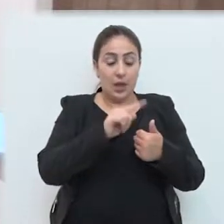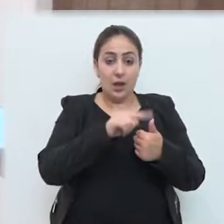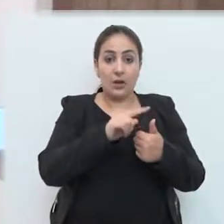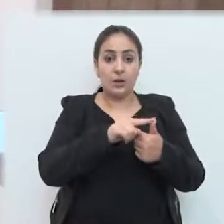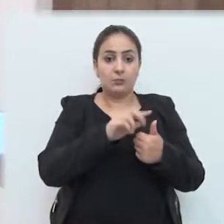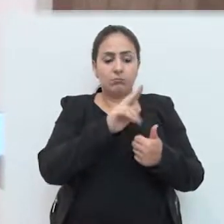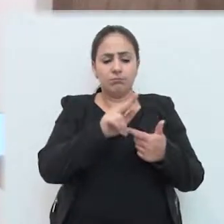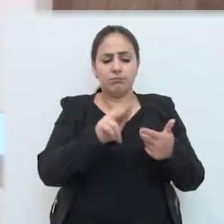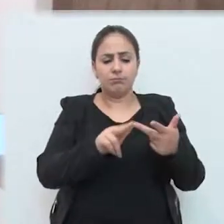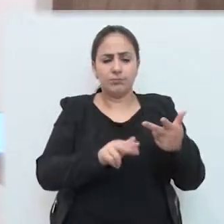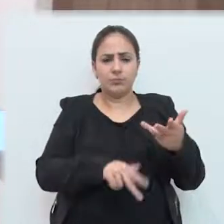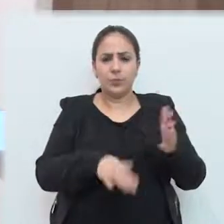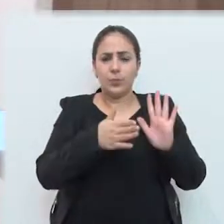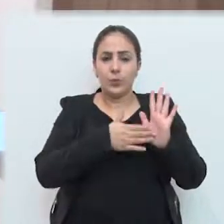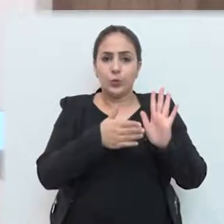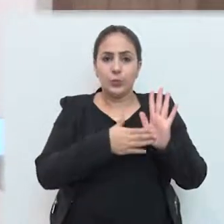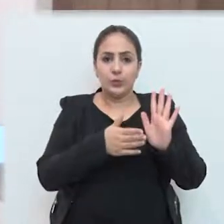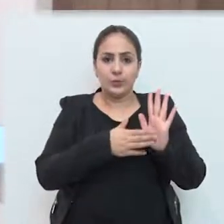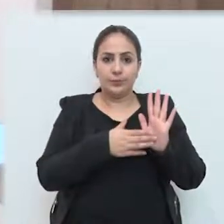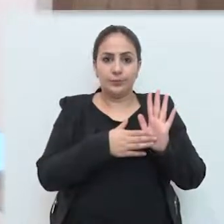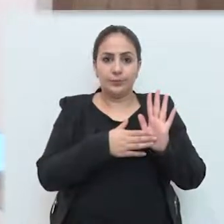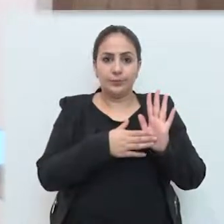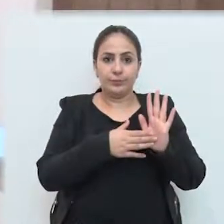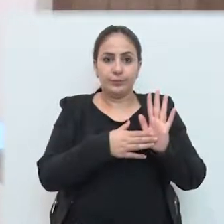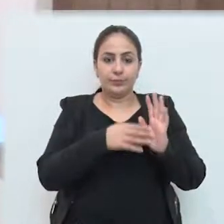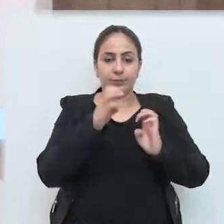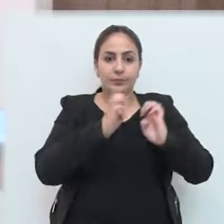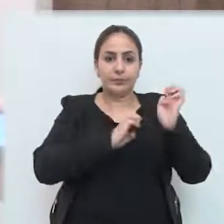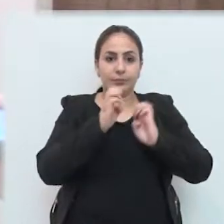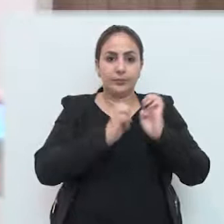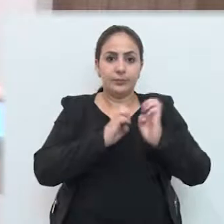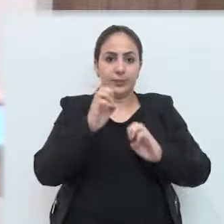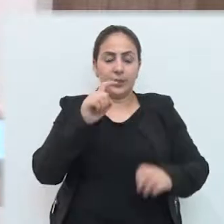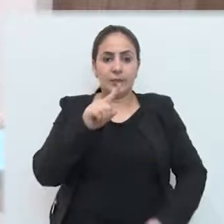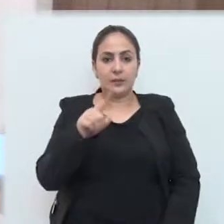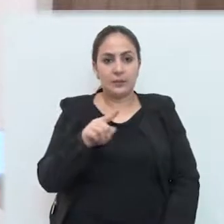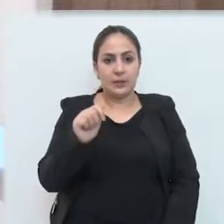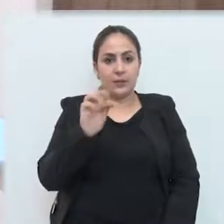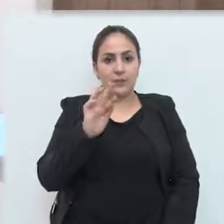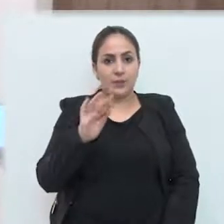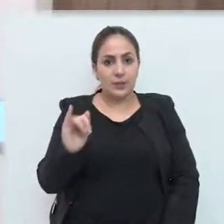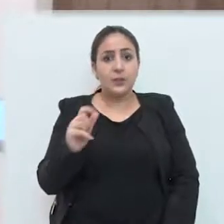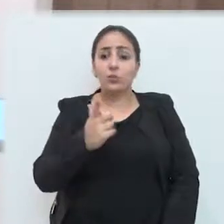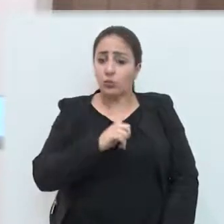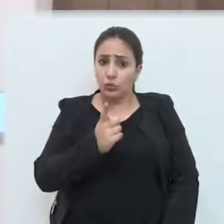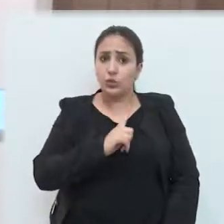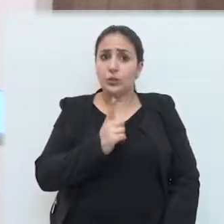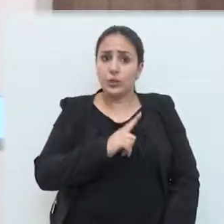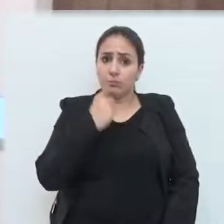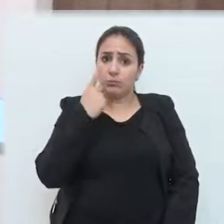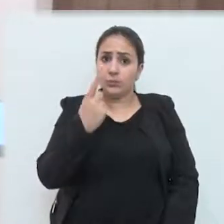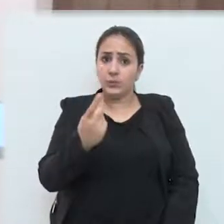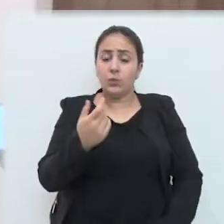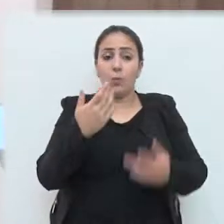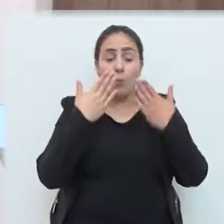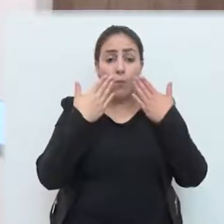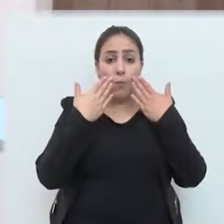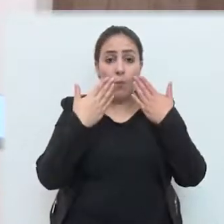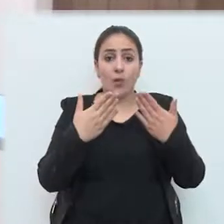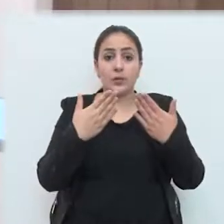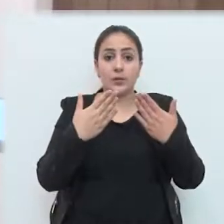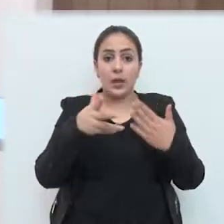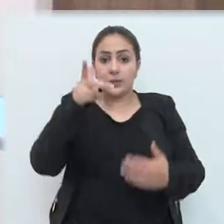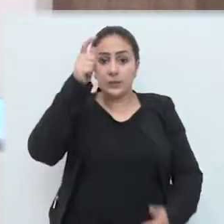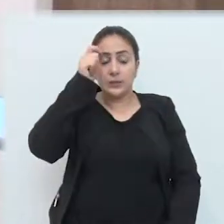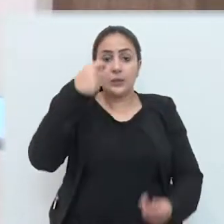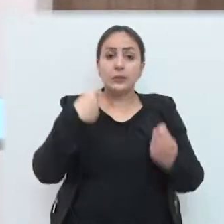das entre diversas propostas distintas da empresa comercial Zafari, tinham interesse em ficar com a área. E isso demonstra, pela análise da